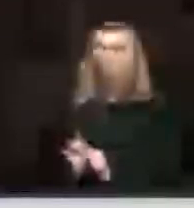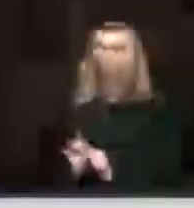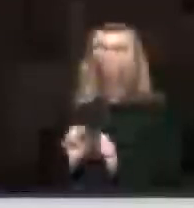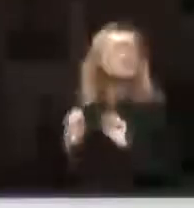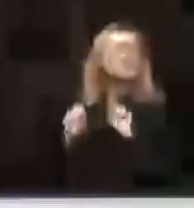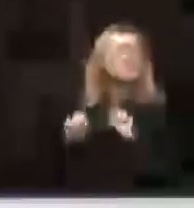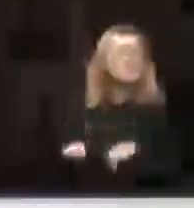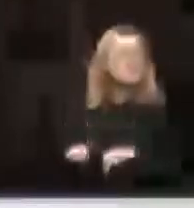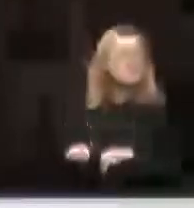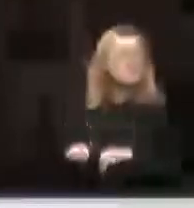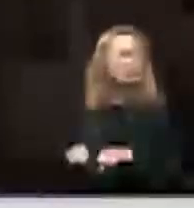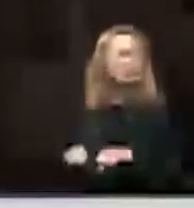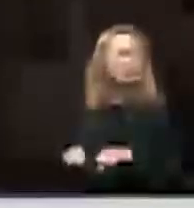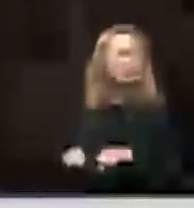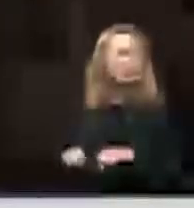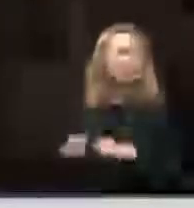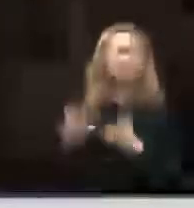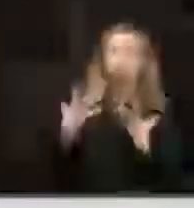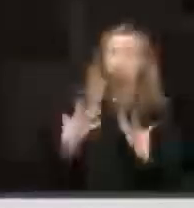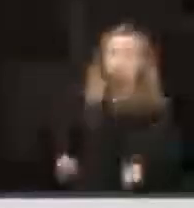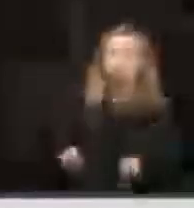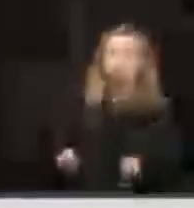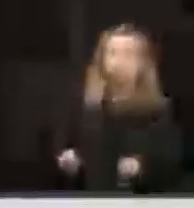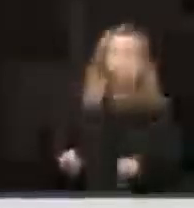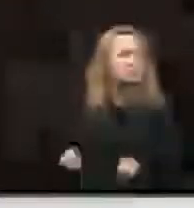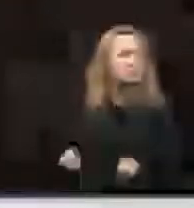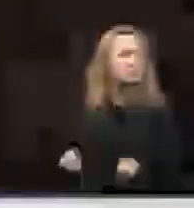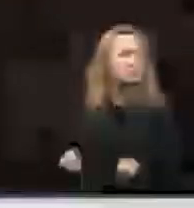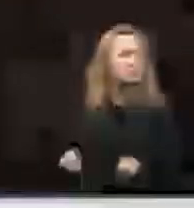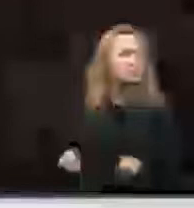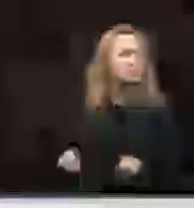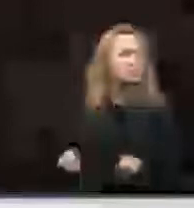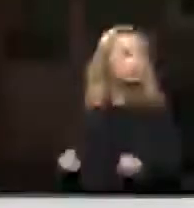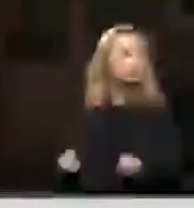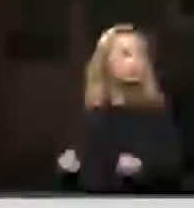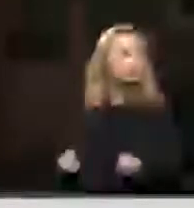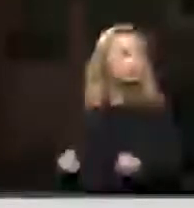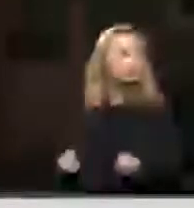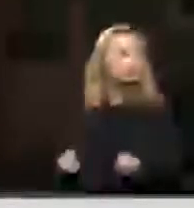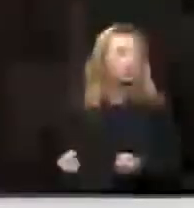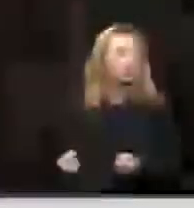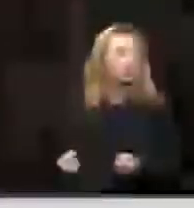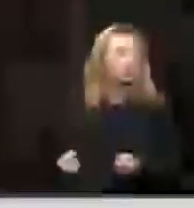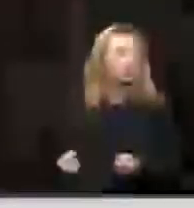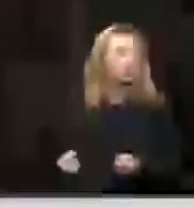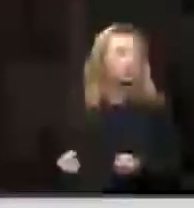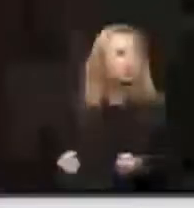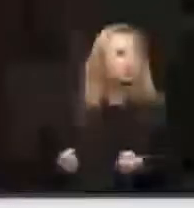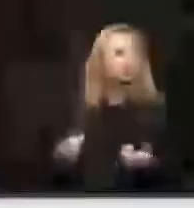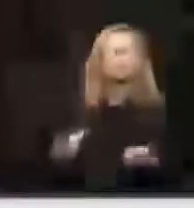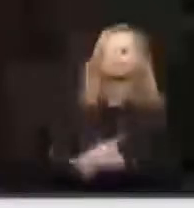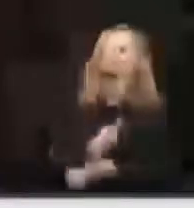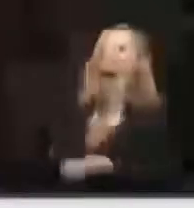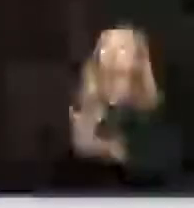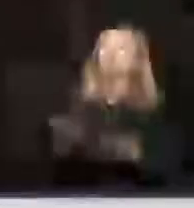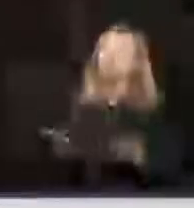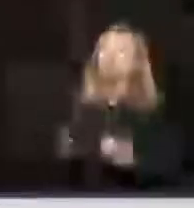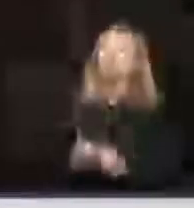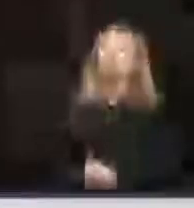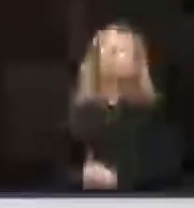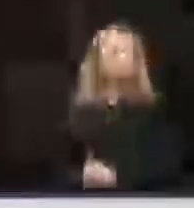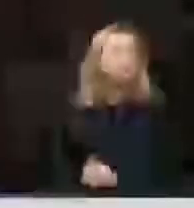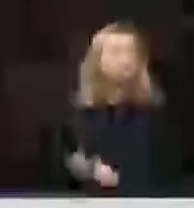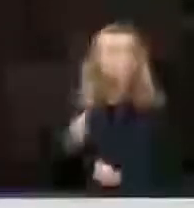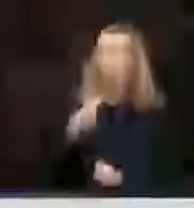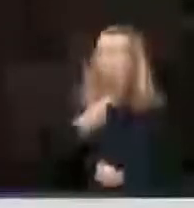possam ficar contemplados com a criminalização de inocentes. Não